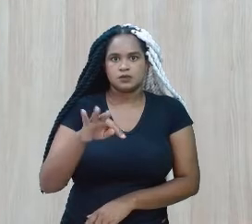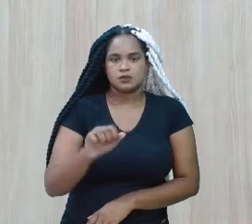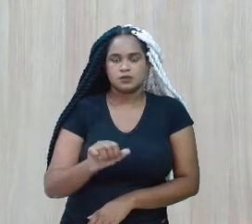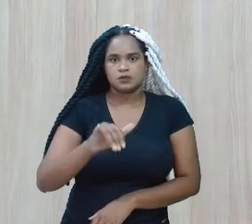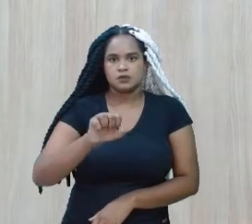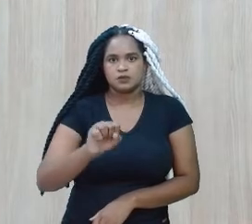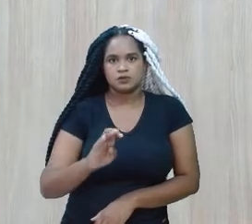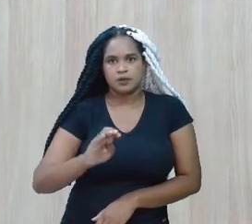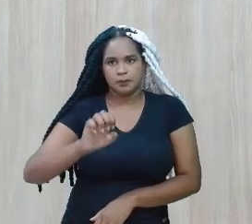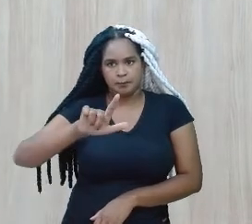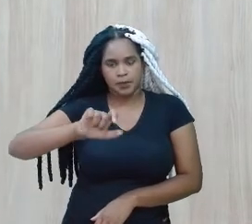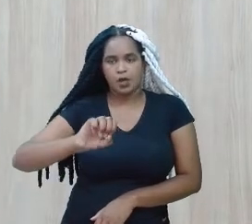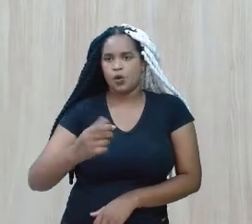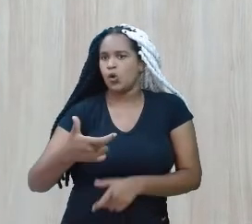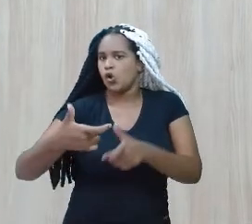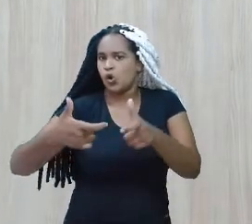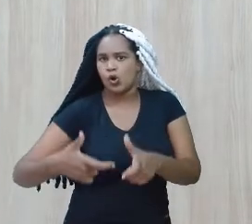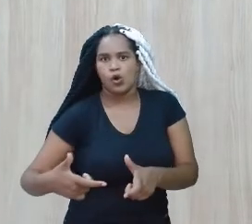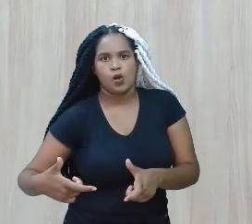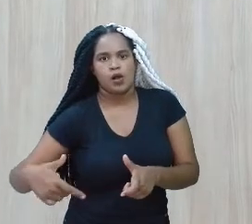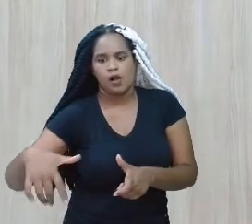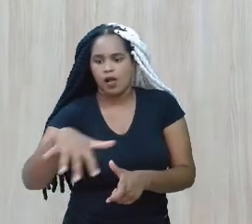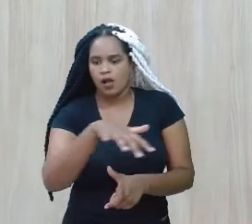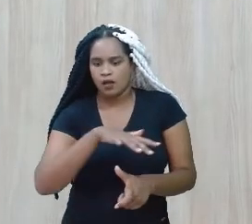teatro ou neste terreno, neste